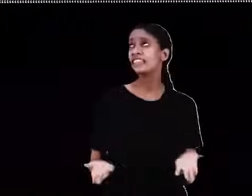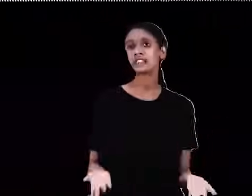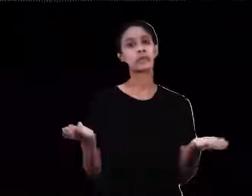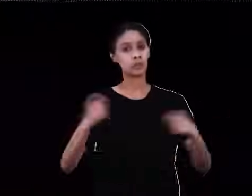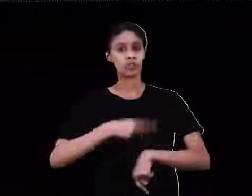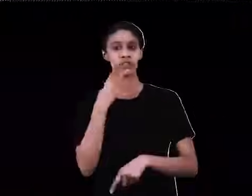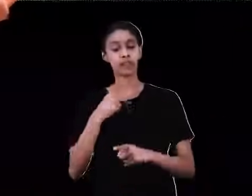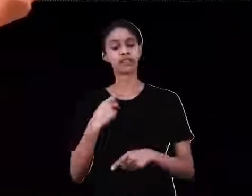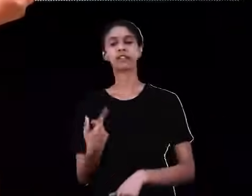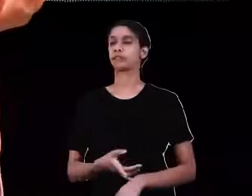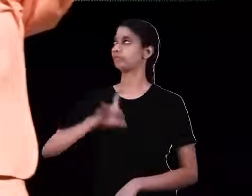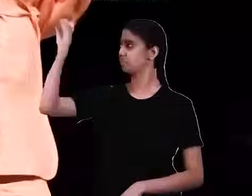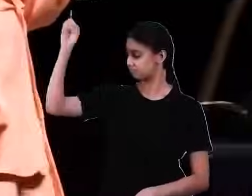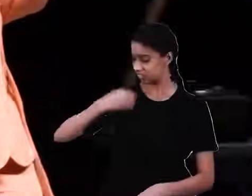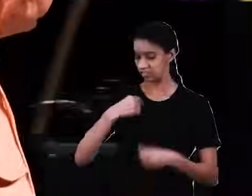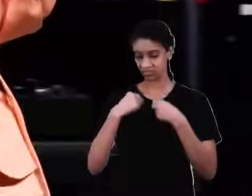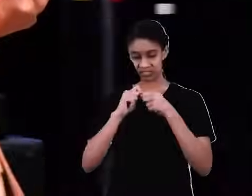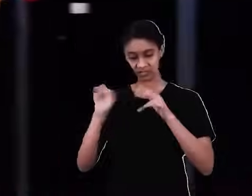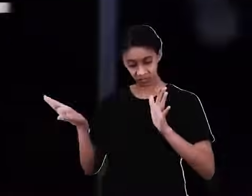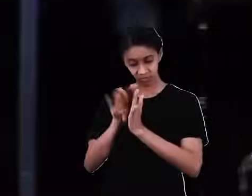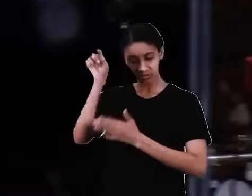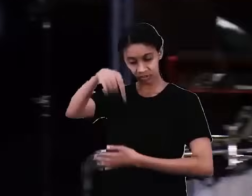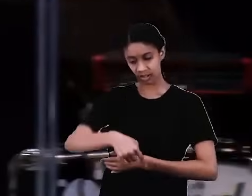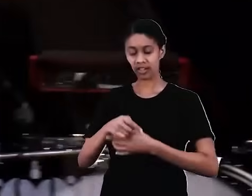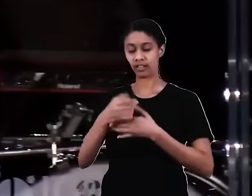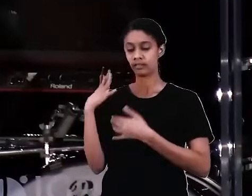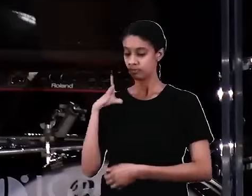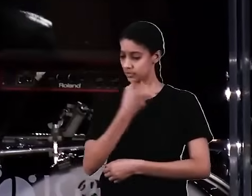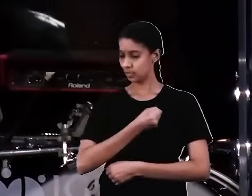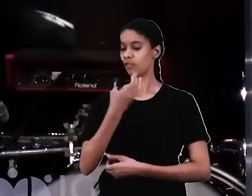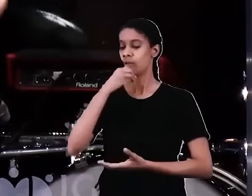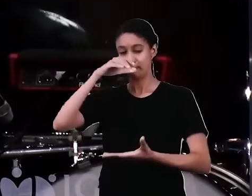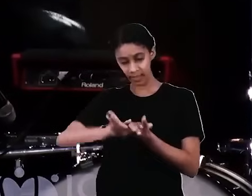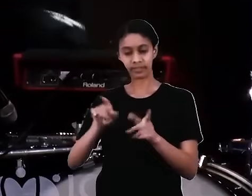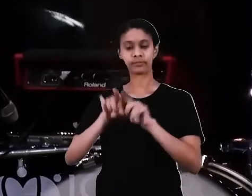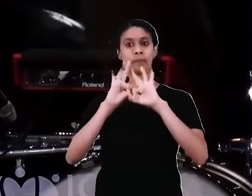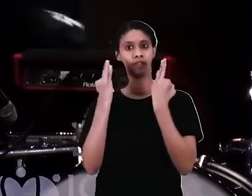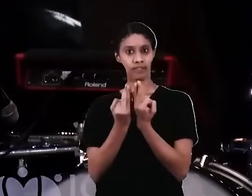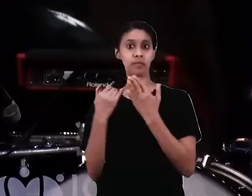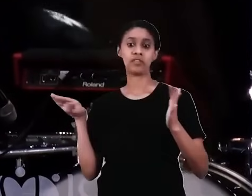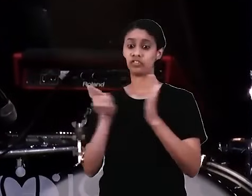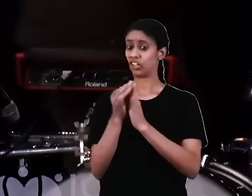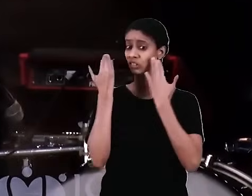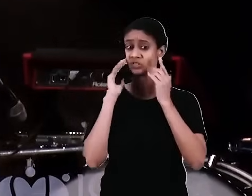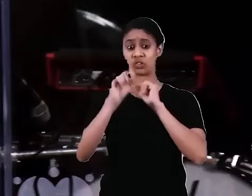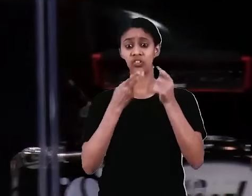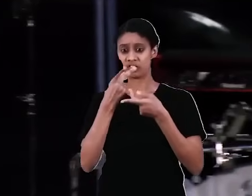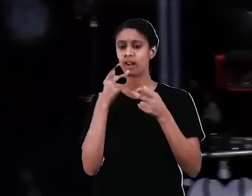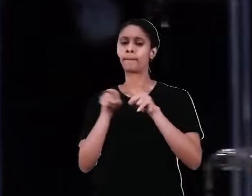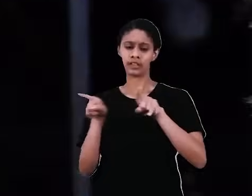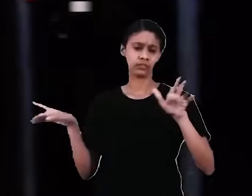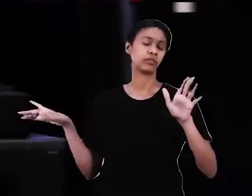ela sumiu. Deus me colocou aqui pra salvar meu marido, salvar minha família. Eu não sei o que, é que eu vou falar, mas eu vou chegar lá e Deus vai fazer alguma coisa e eu vou falar.